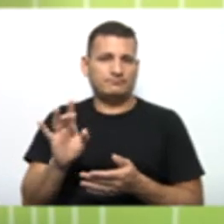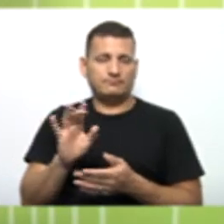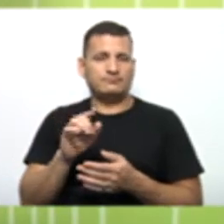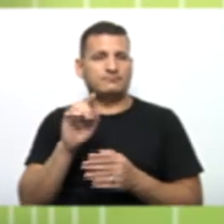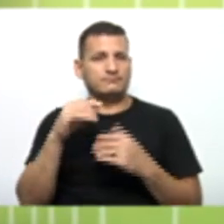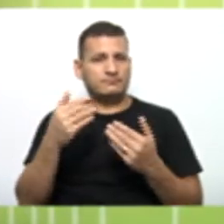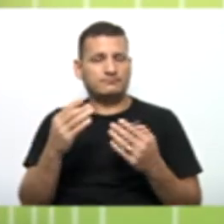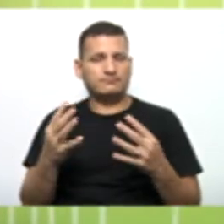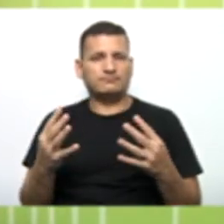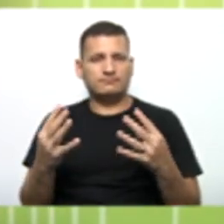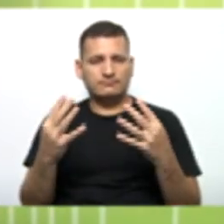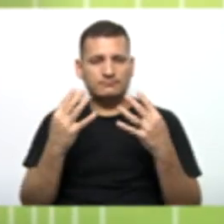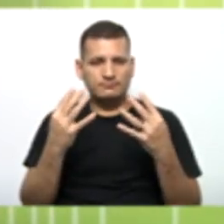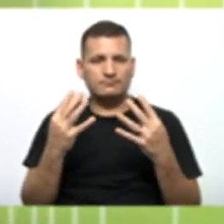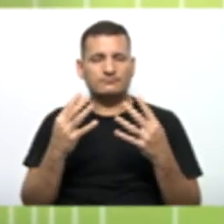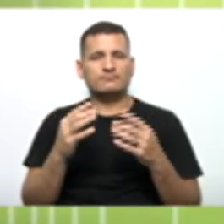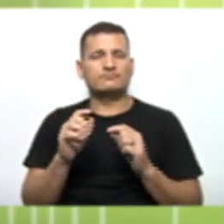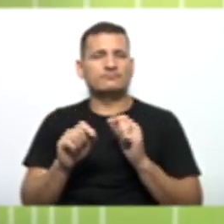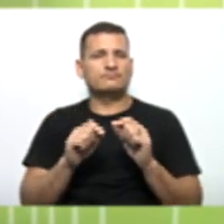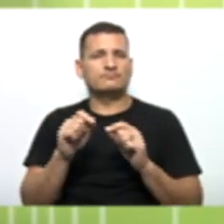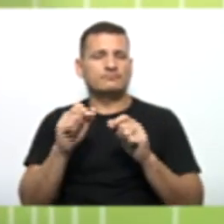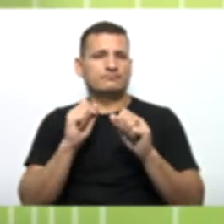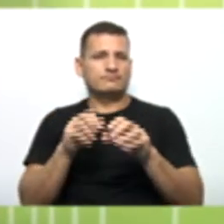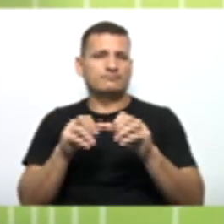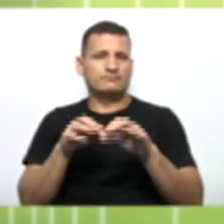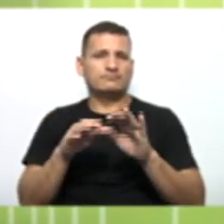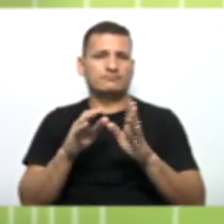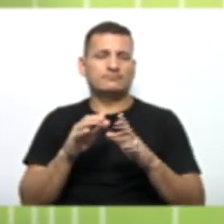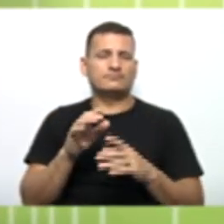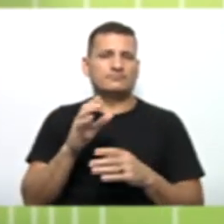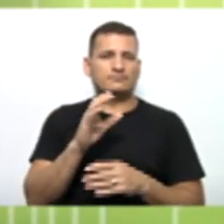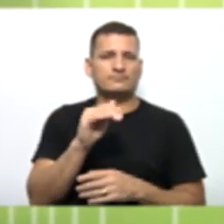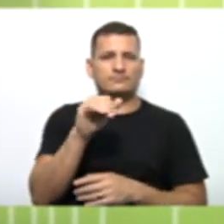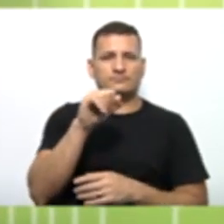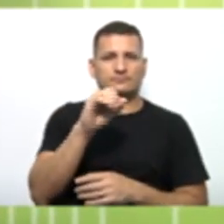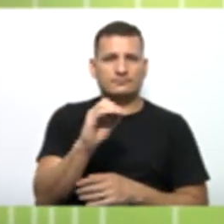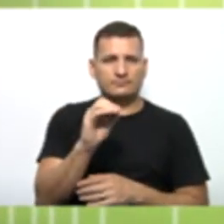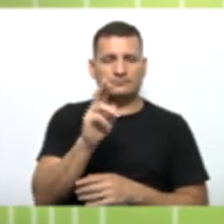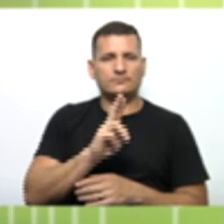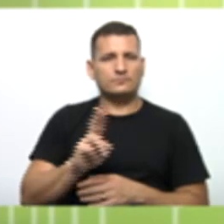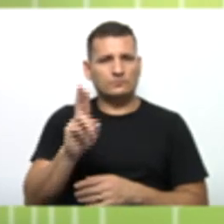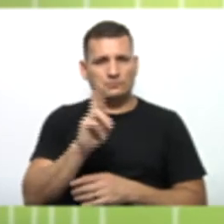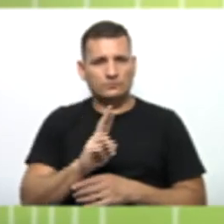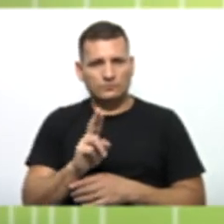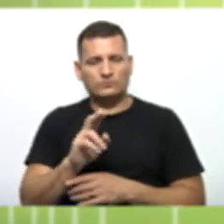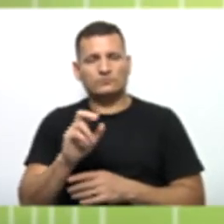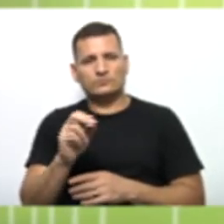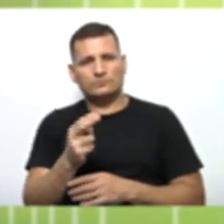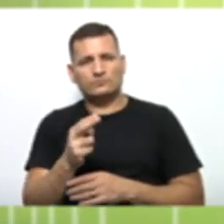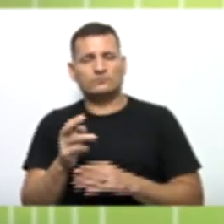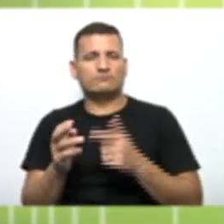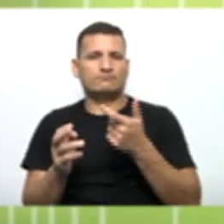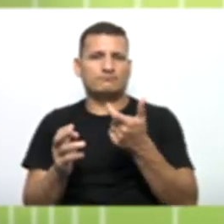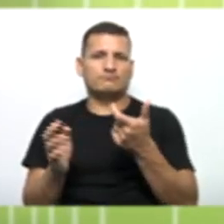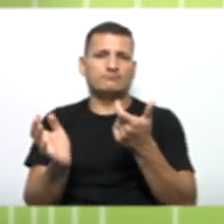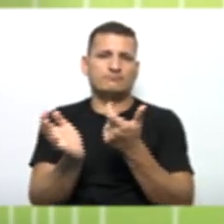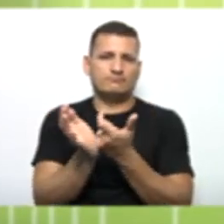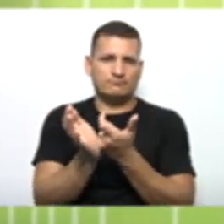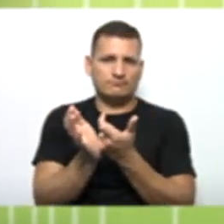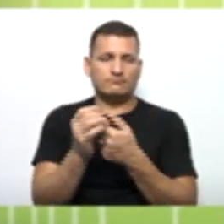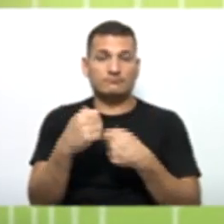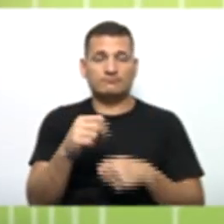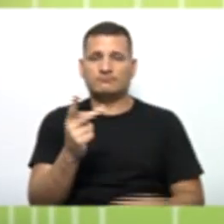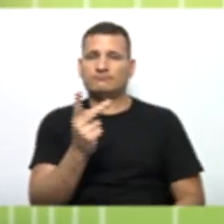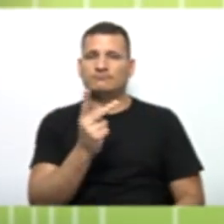atenção. O que a gente já ensinou para vocês aqui, que é o de caso de uso, o diagrama de classe, esse daí vocês têm que mastigar, ó, e